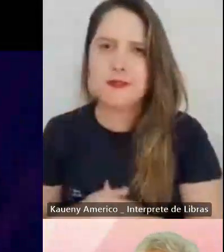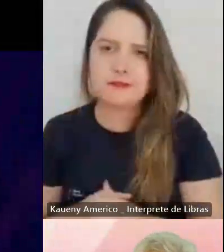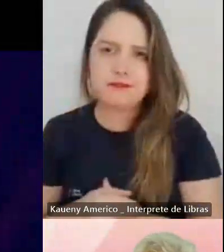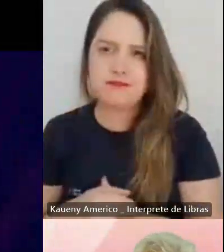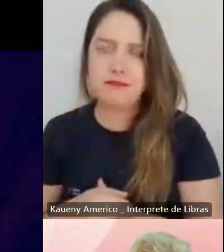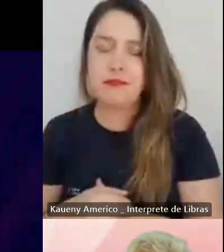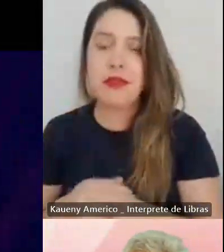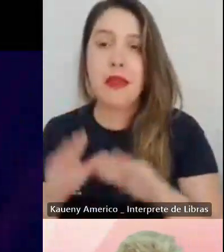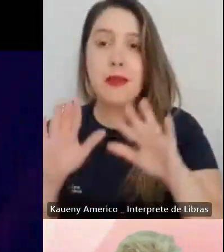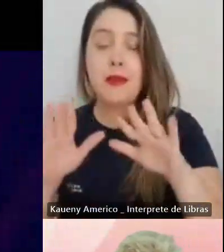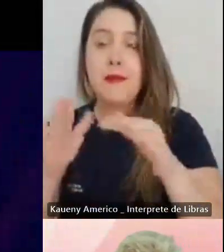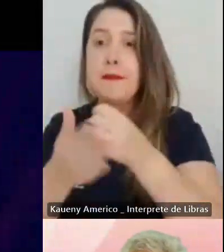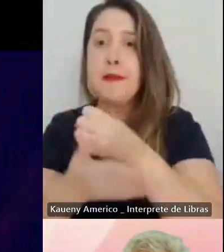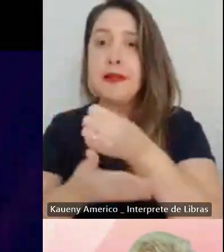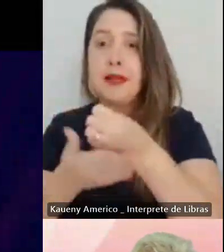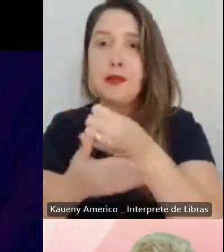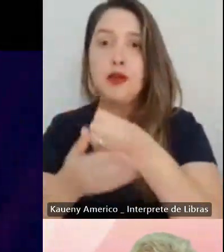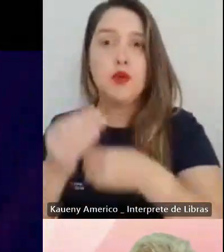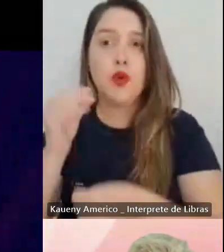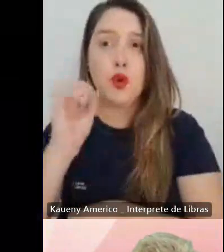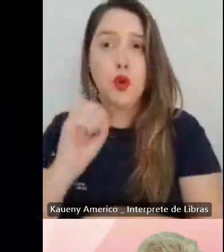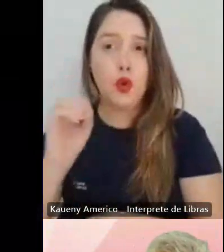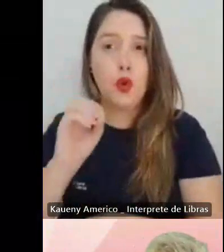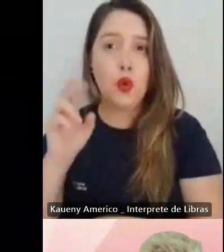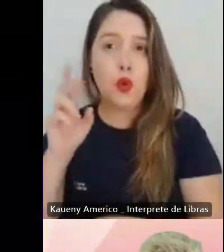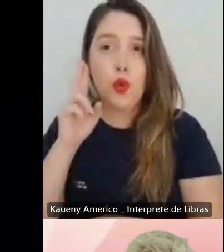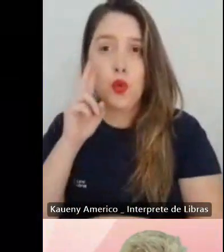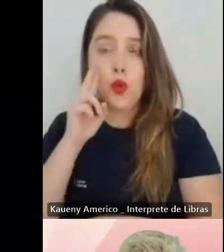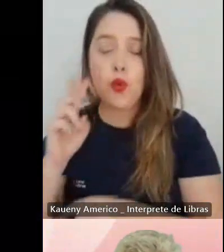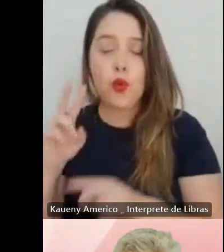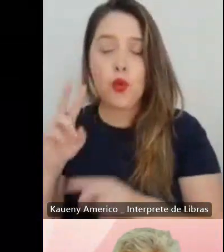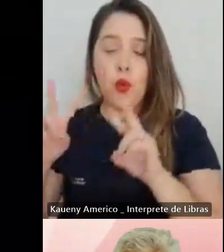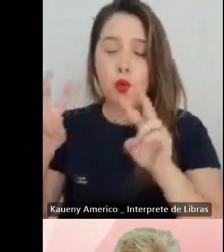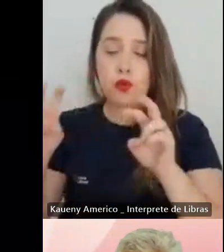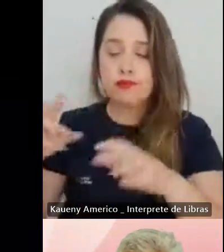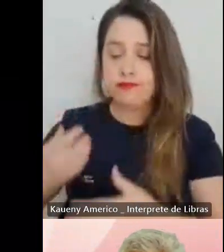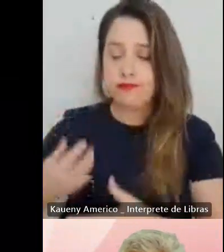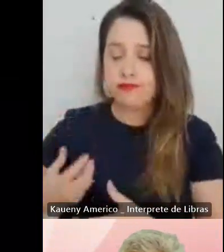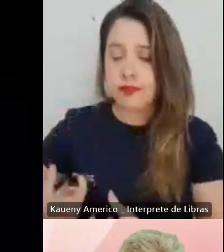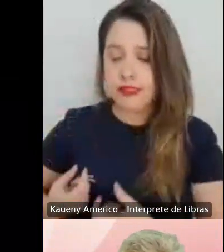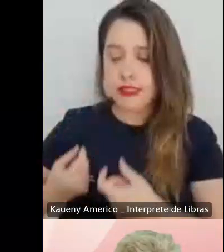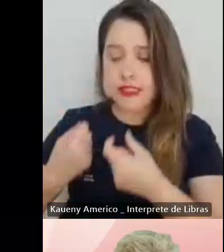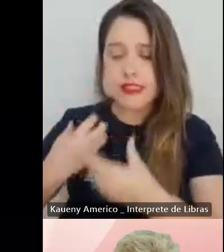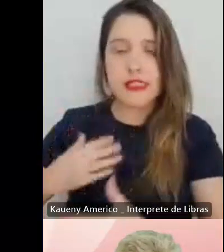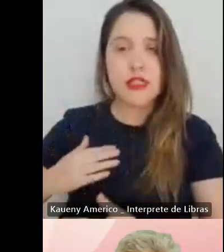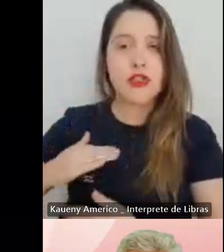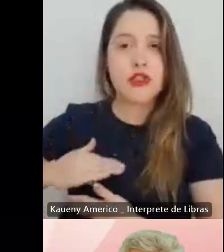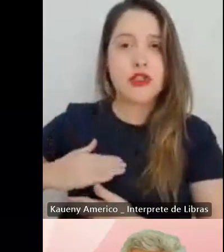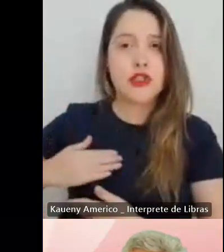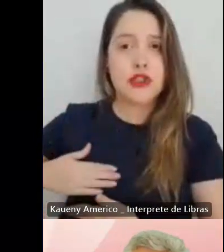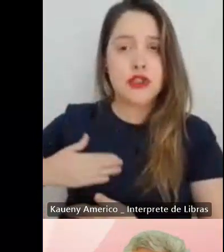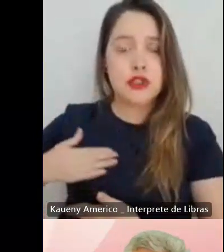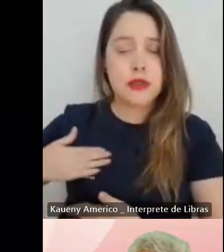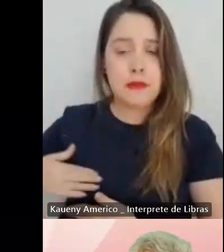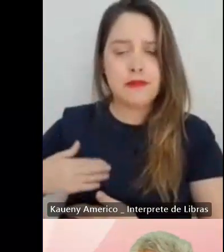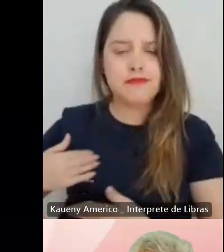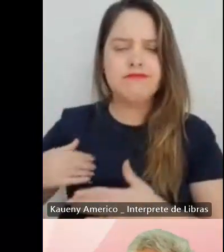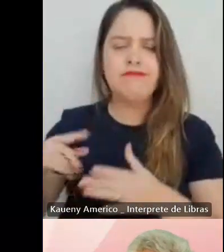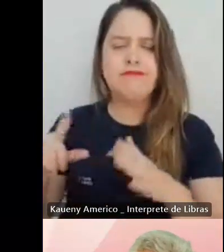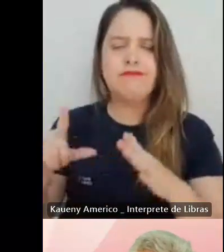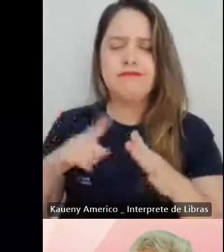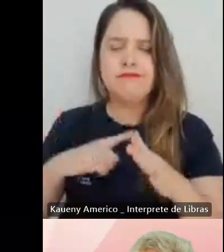Basicamente, Outubro Rosa é conscientização sobre o câncer de mama. É uma doença causada pela multiplicação desordenada de